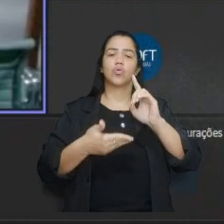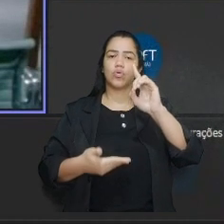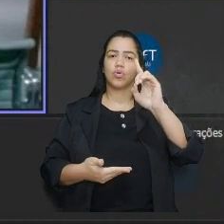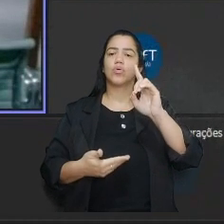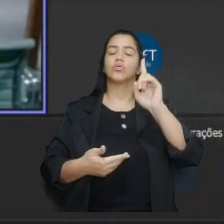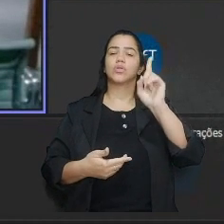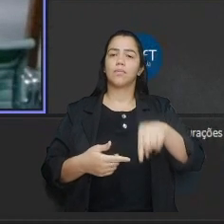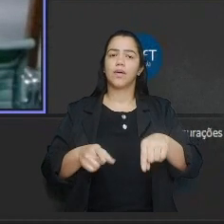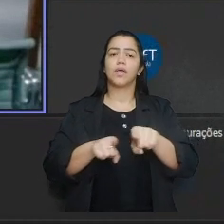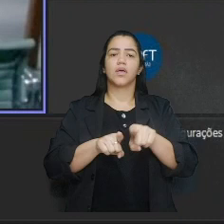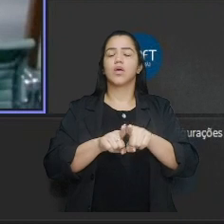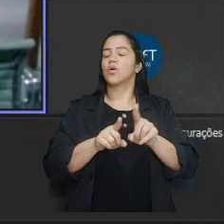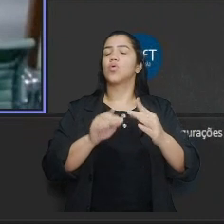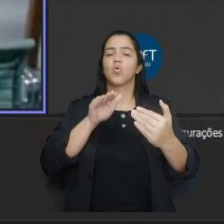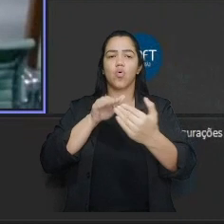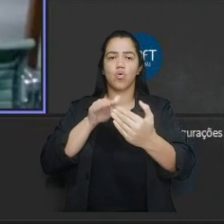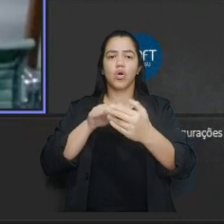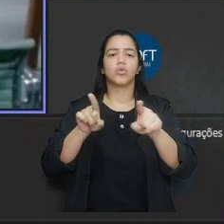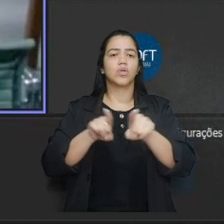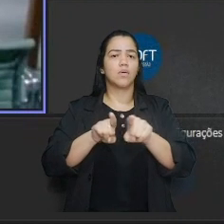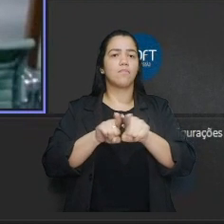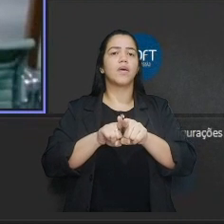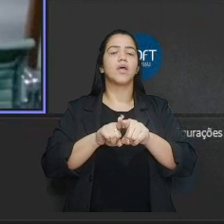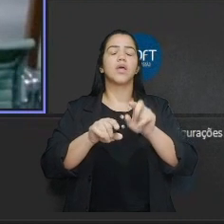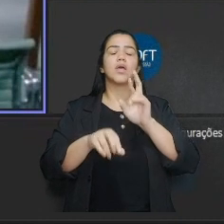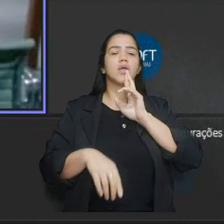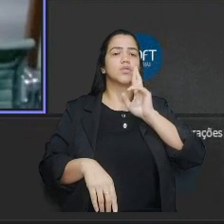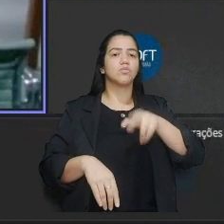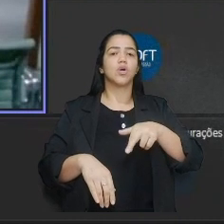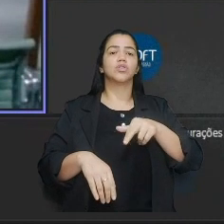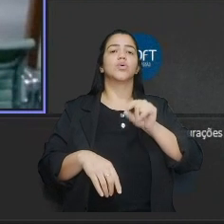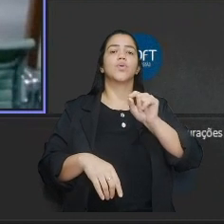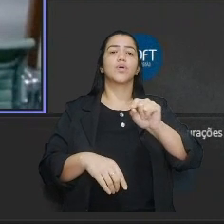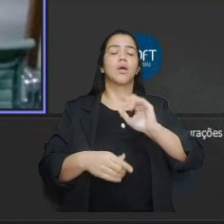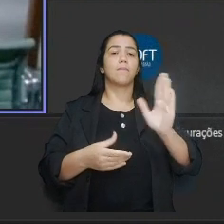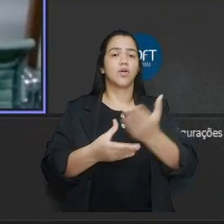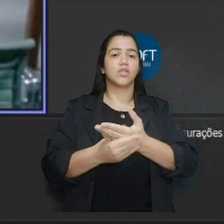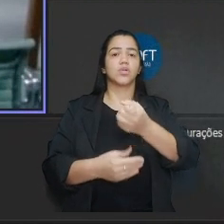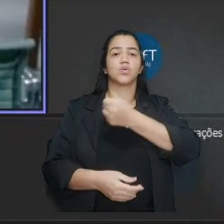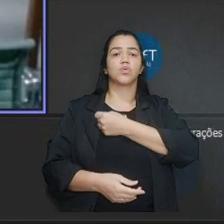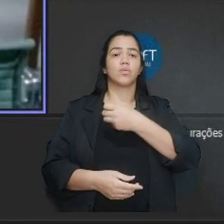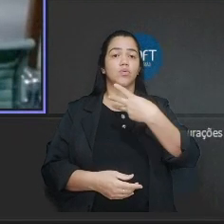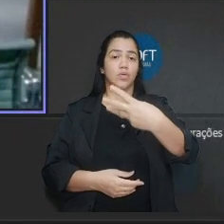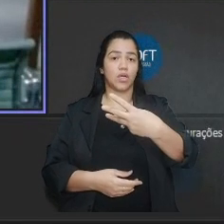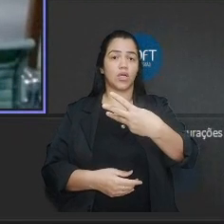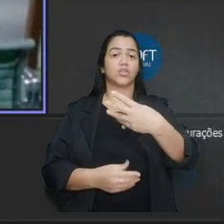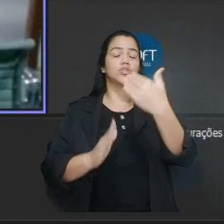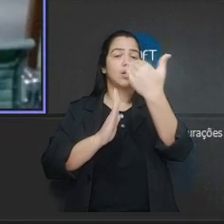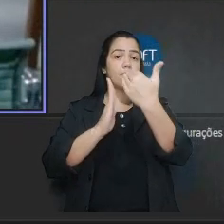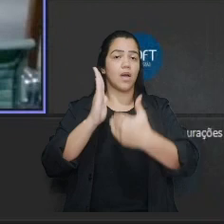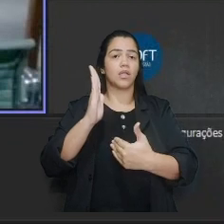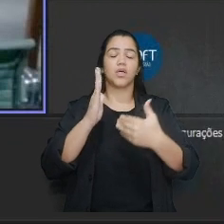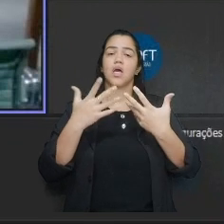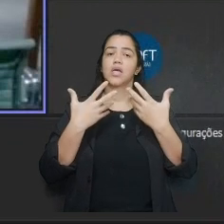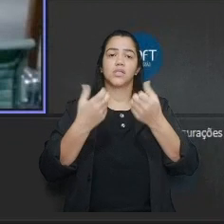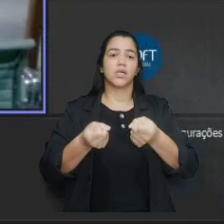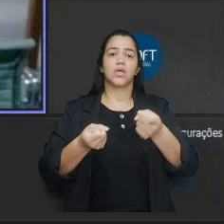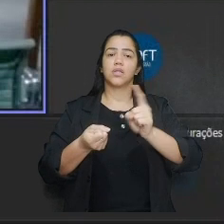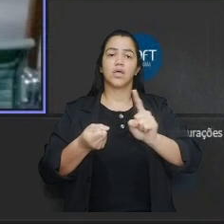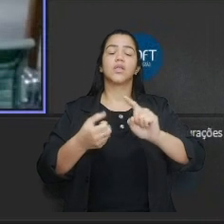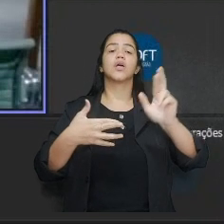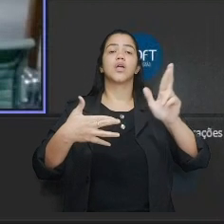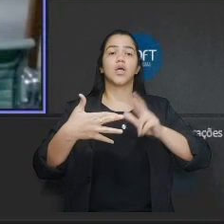o acompanho. Desembargador firmo. Com a turma, senhor presidente. Agradeço, Vossa Excelência. Doutora Ruth, proclama então o resultado, processo número 3 da